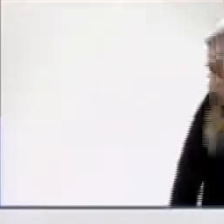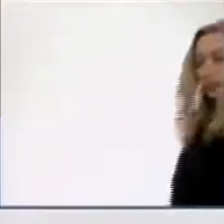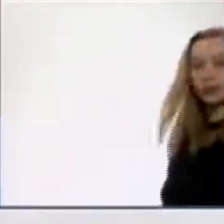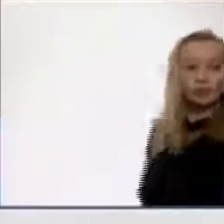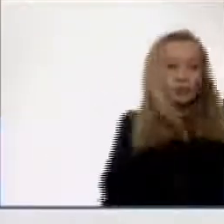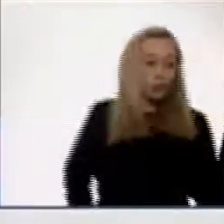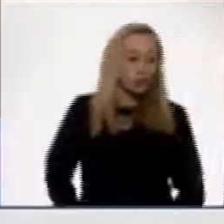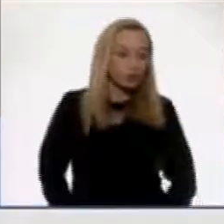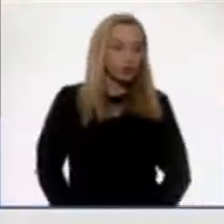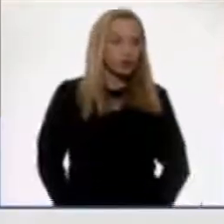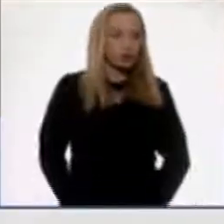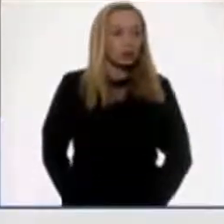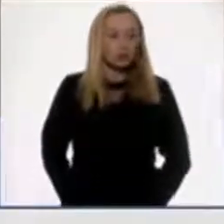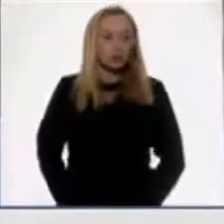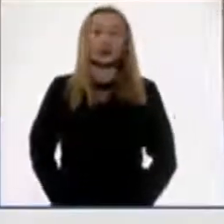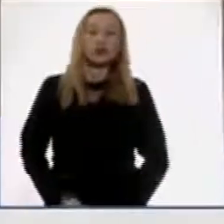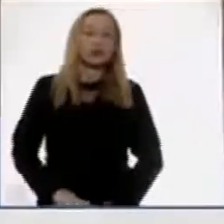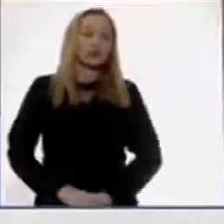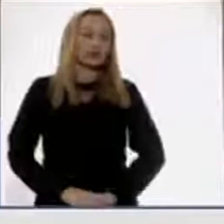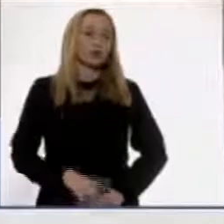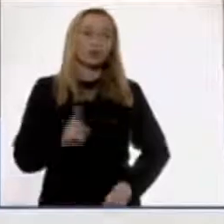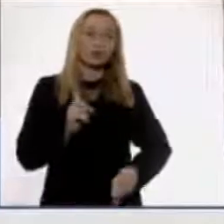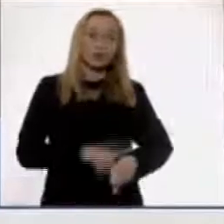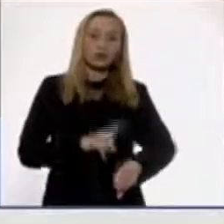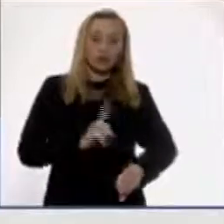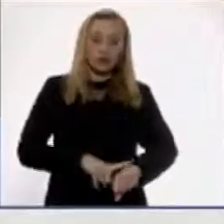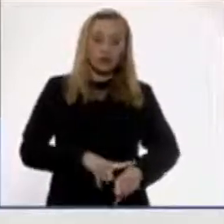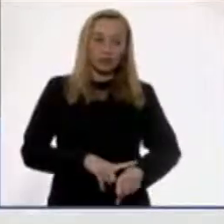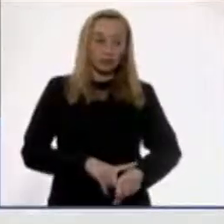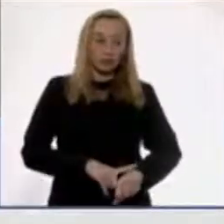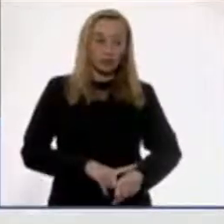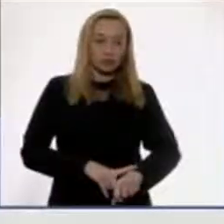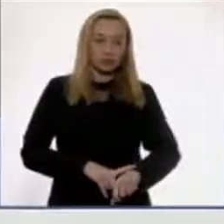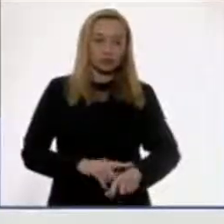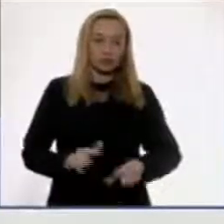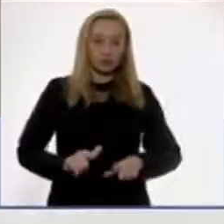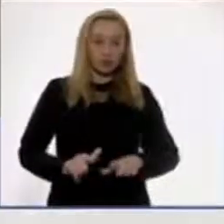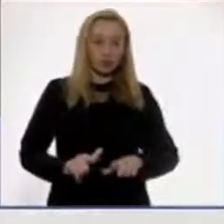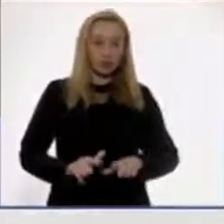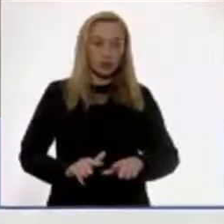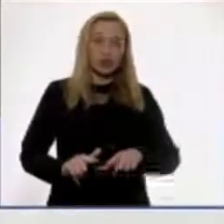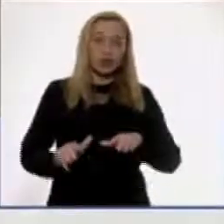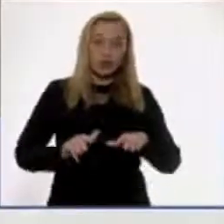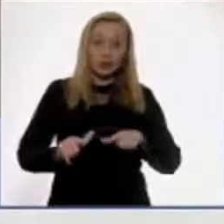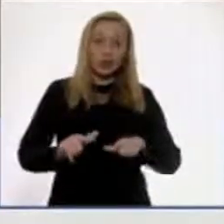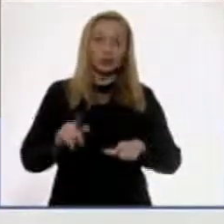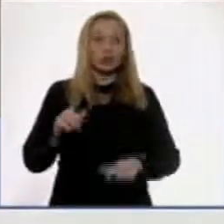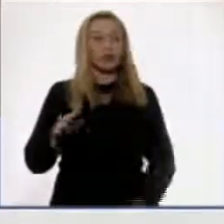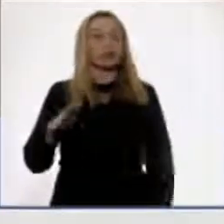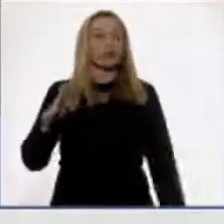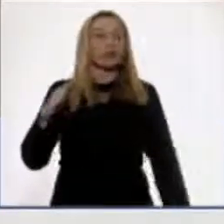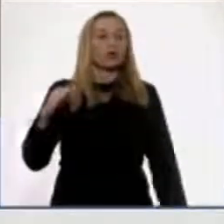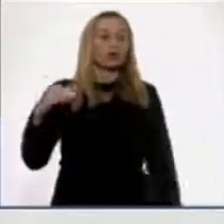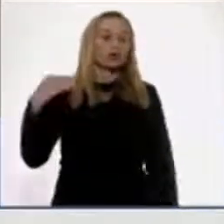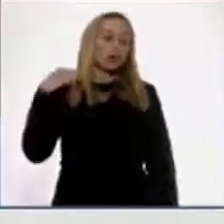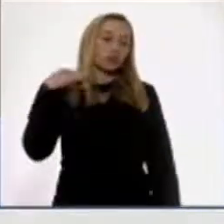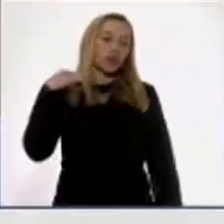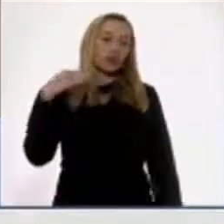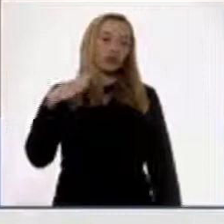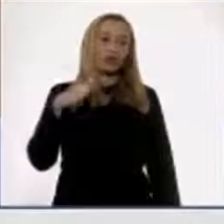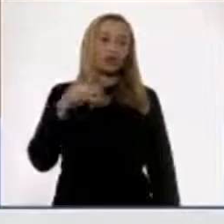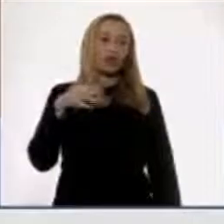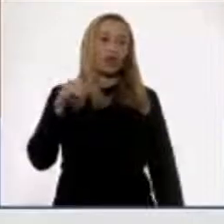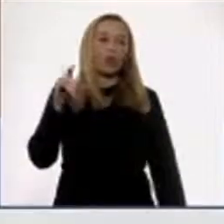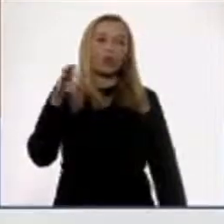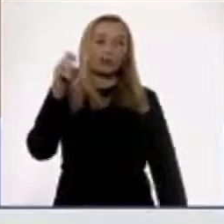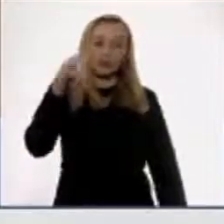dá vai formar uma poupança individualizada para ele. Mas essa poupança, ele não vai poder acessar a qualquer